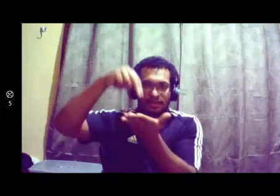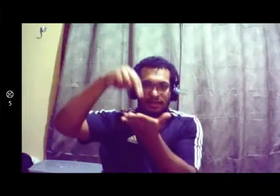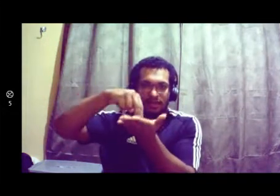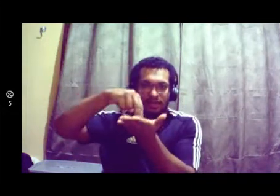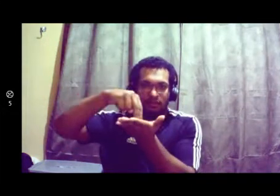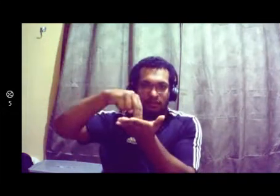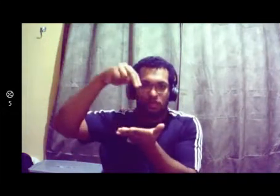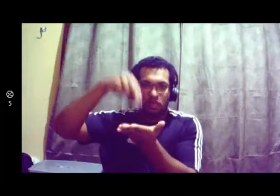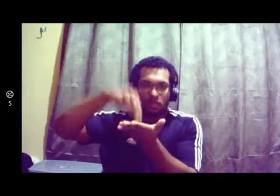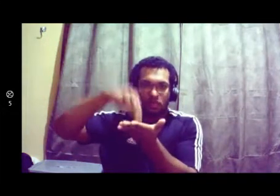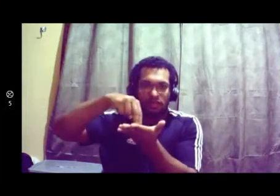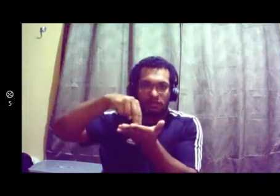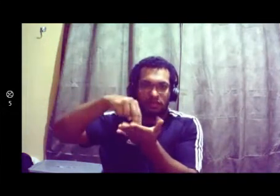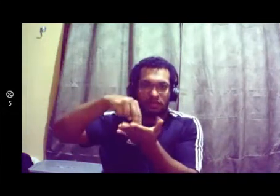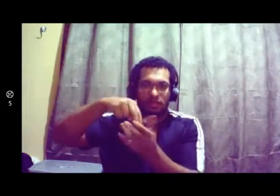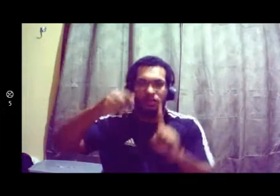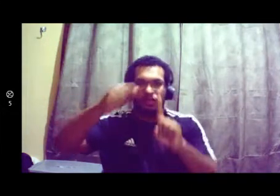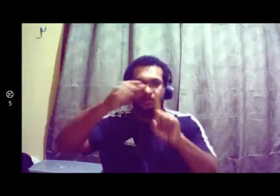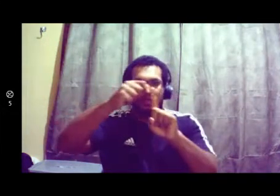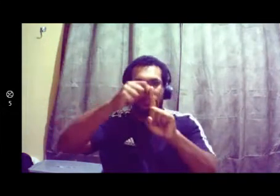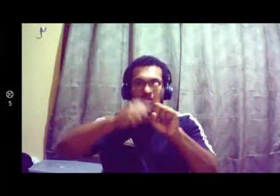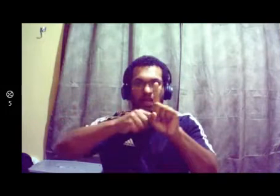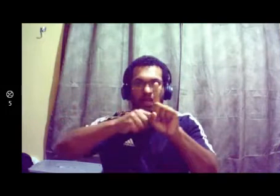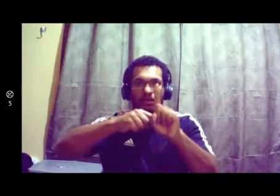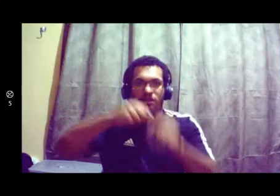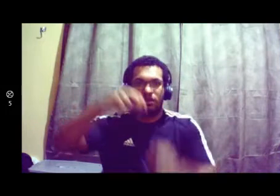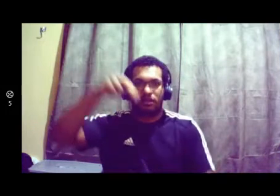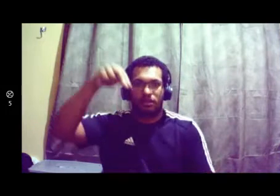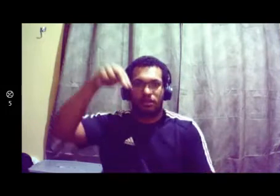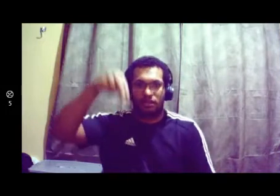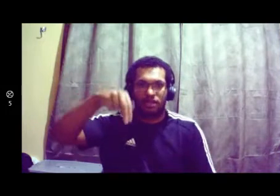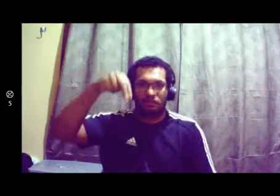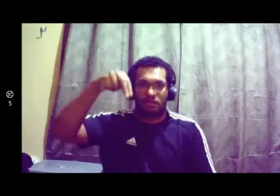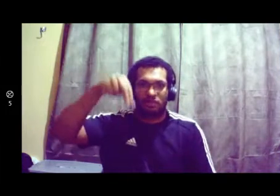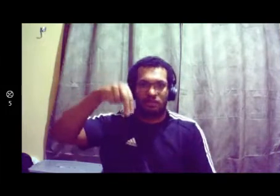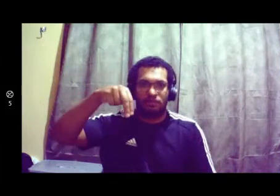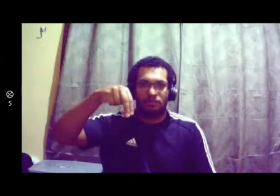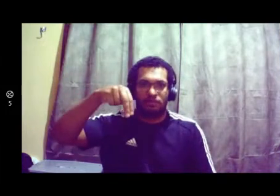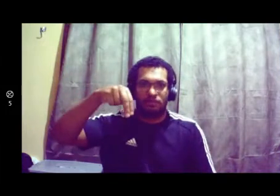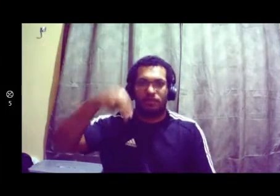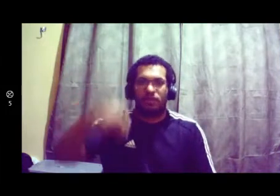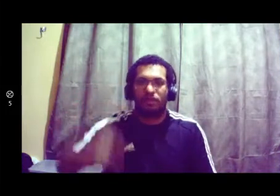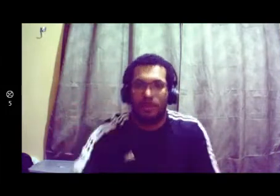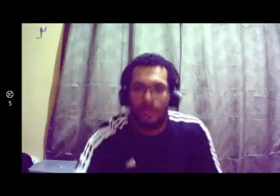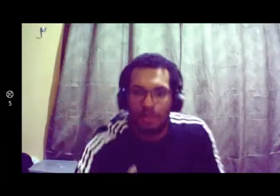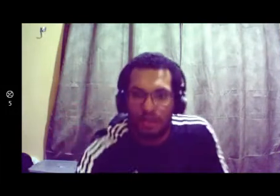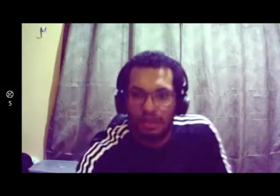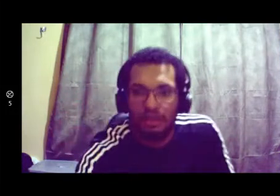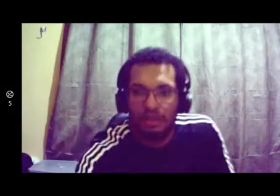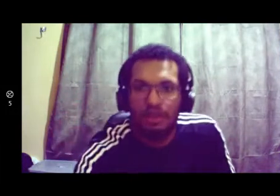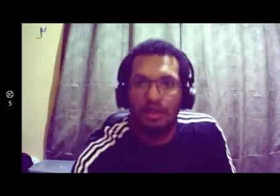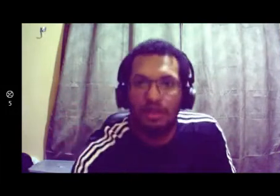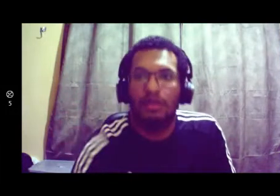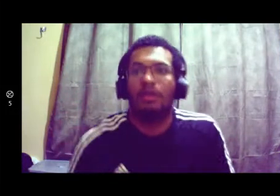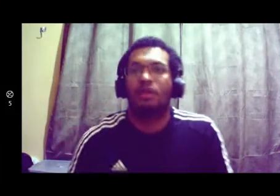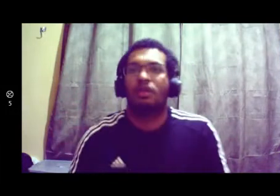Sem essa ponto de articulação. Só faz assim, mês de novembro.